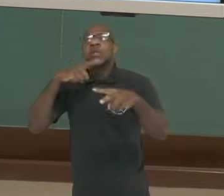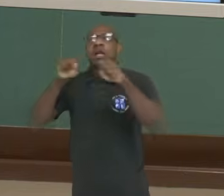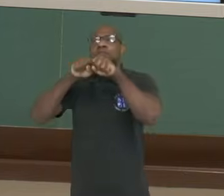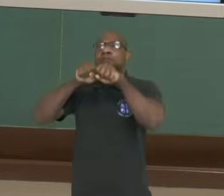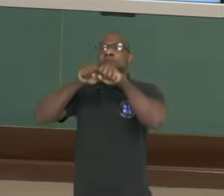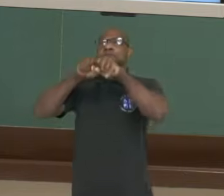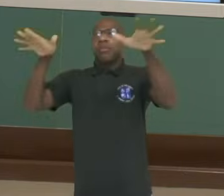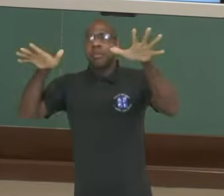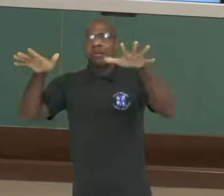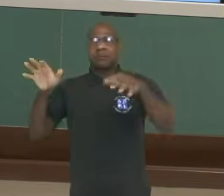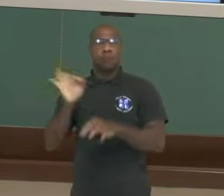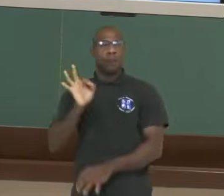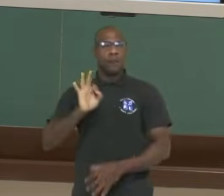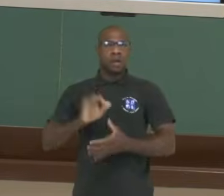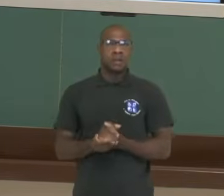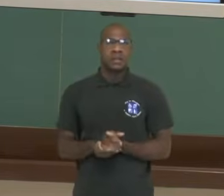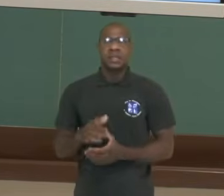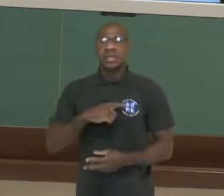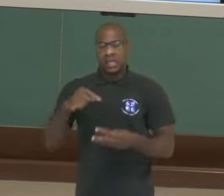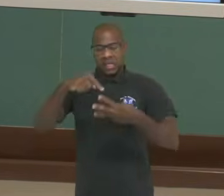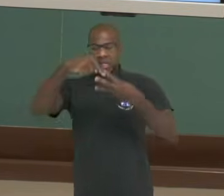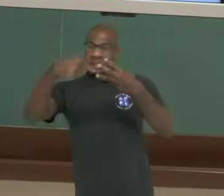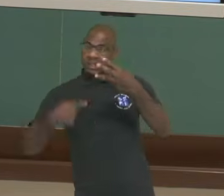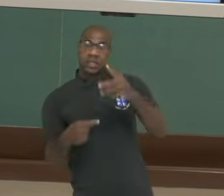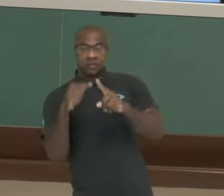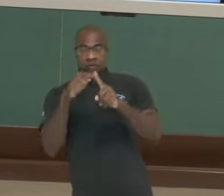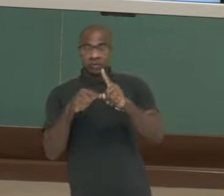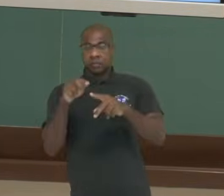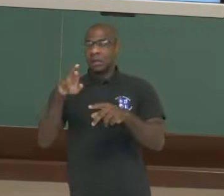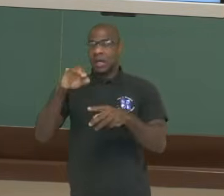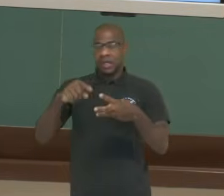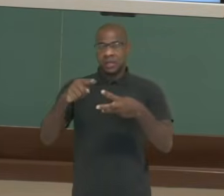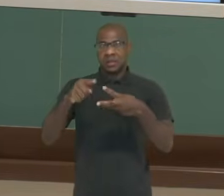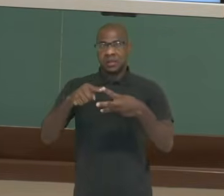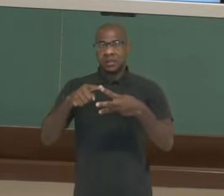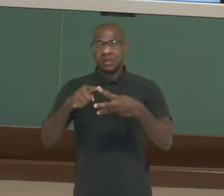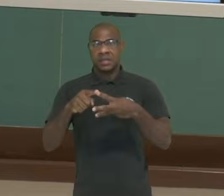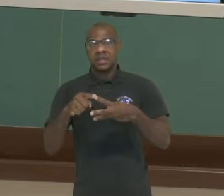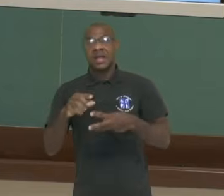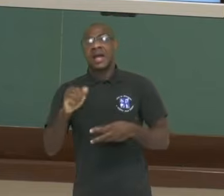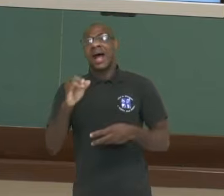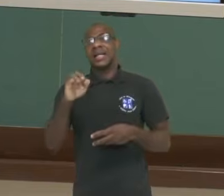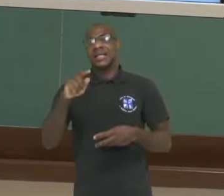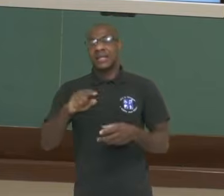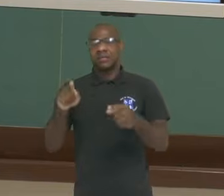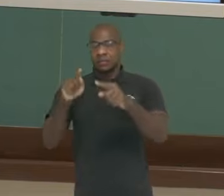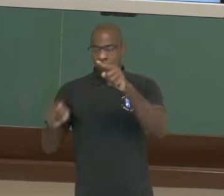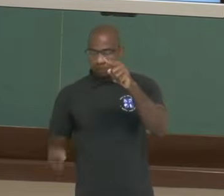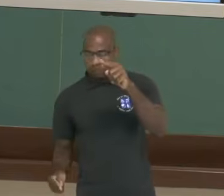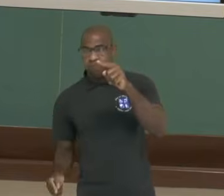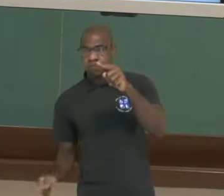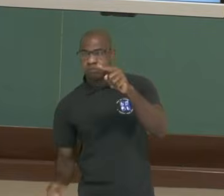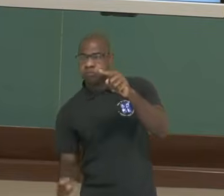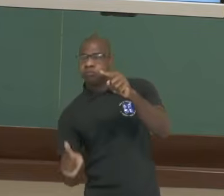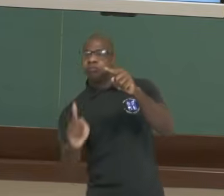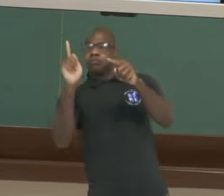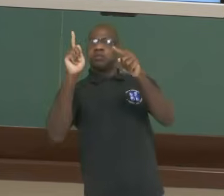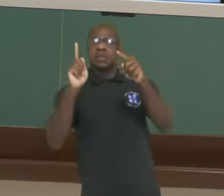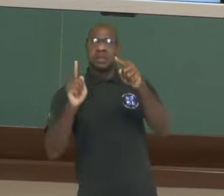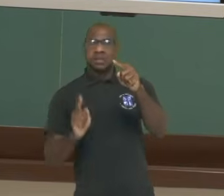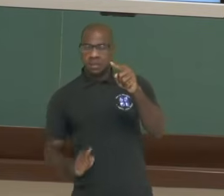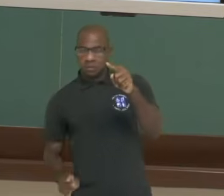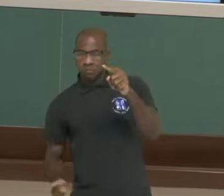3 tipos de raio. O raio ascendente, que é aquele que pode partir do chão, certo? Por meio